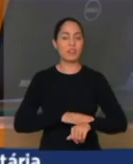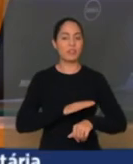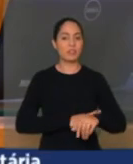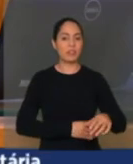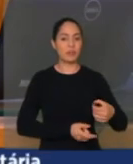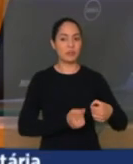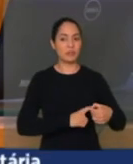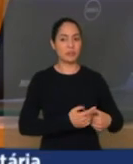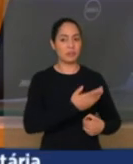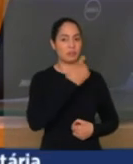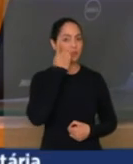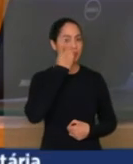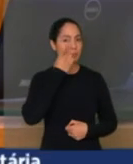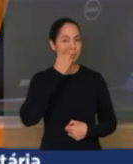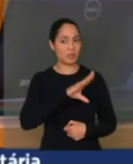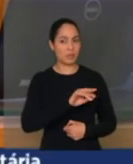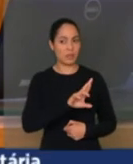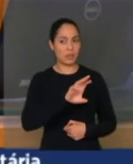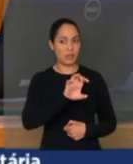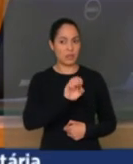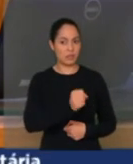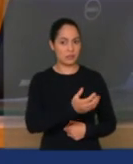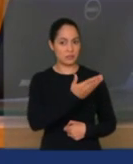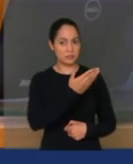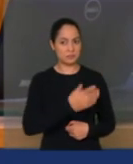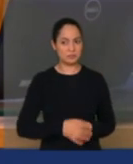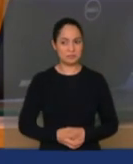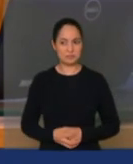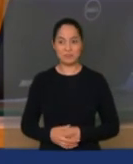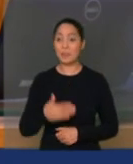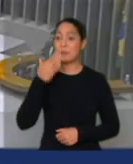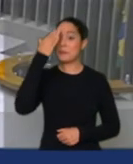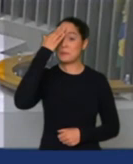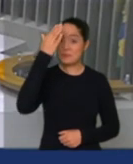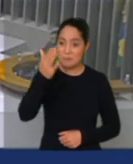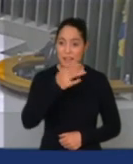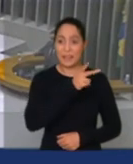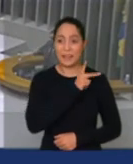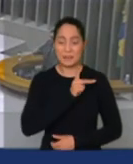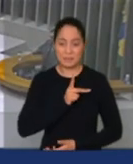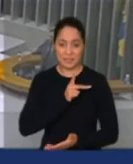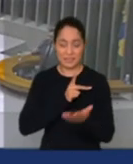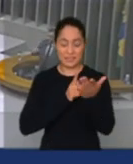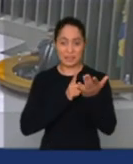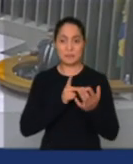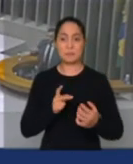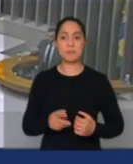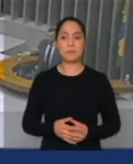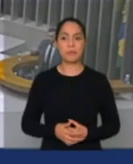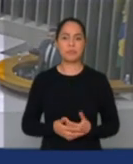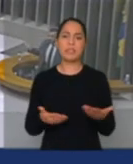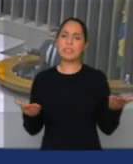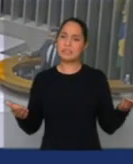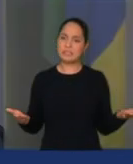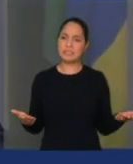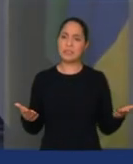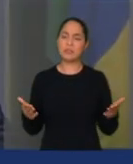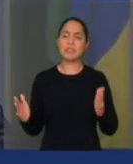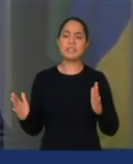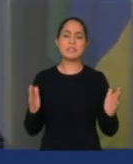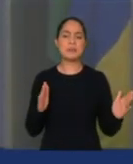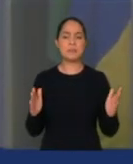Deputado Carlos Jordi. Obrigado, senhora presidente. Bom, enquanto nós estamos